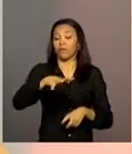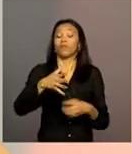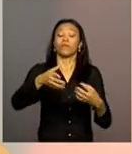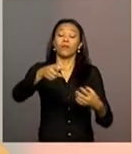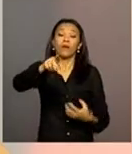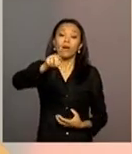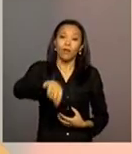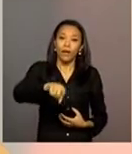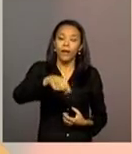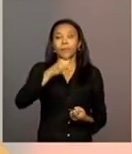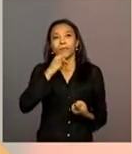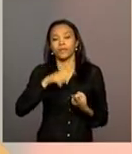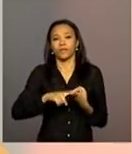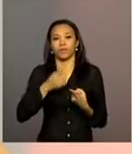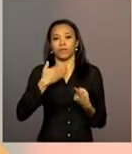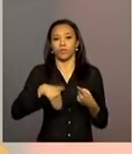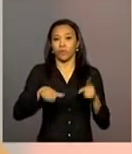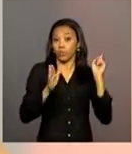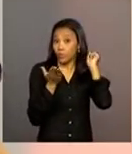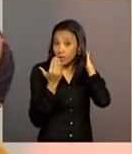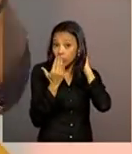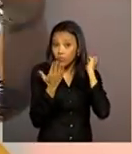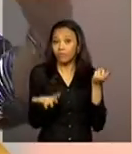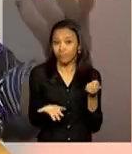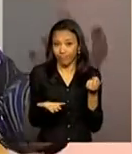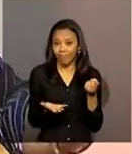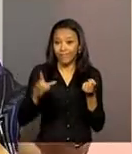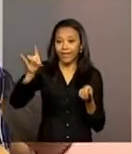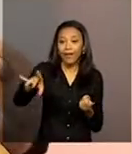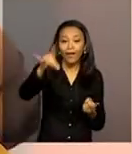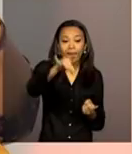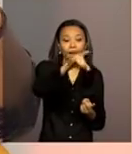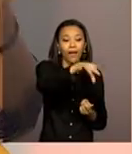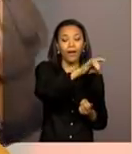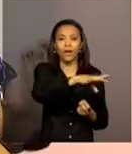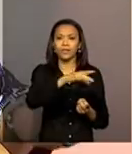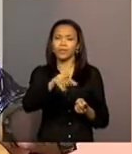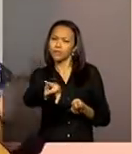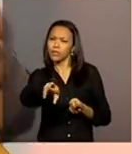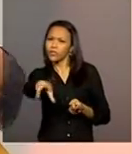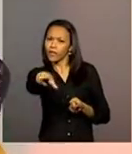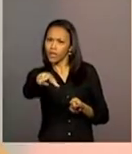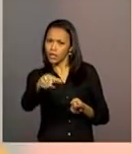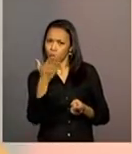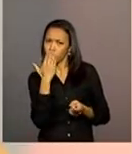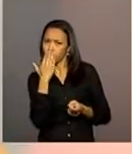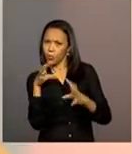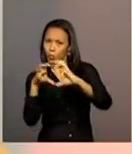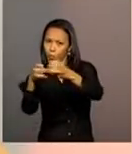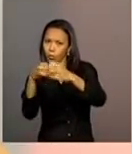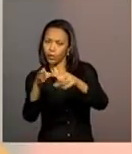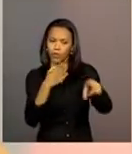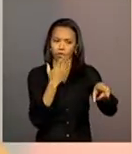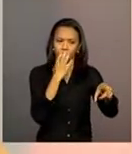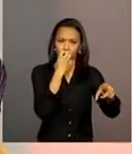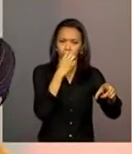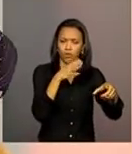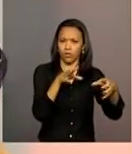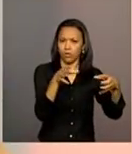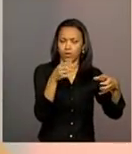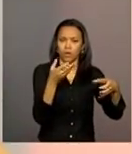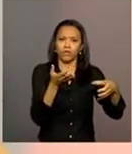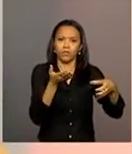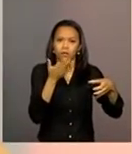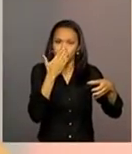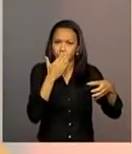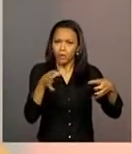da dos povos indígenas que cada povo vai trazer uma especificidade um povo não é igual o outro nem não traz